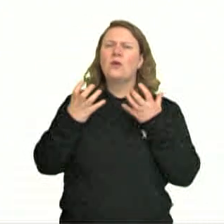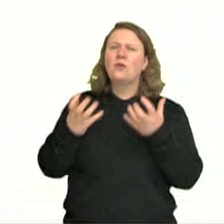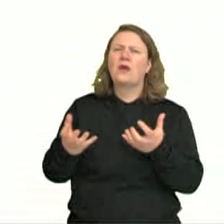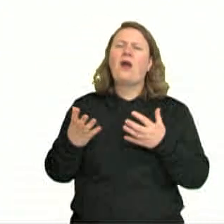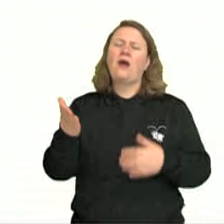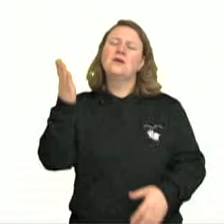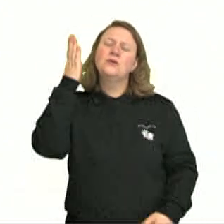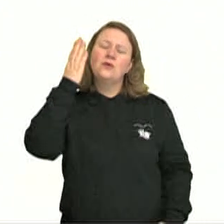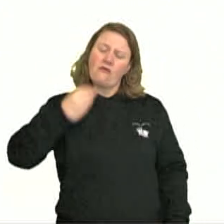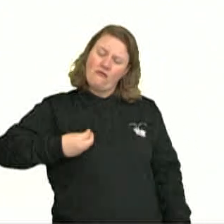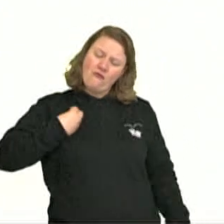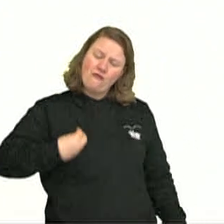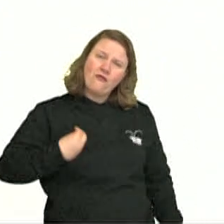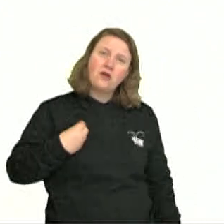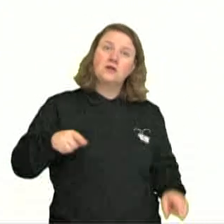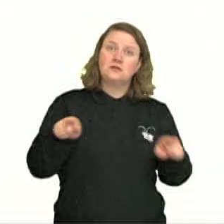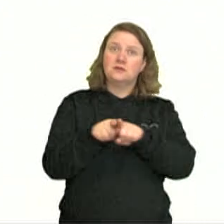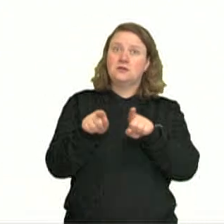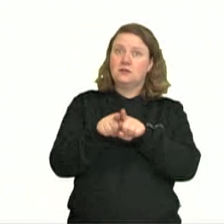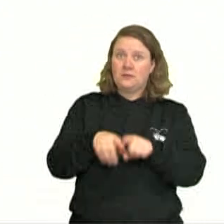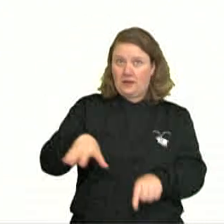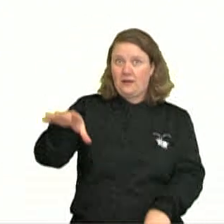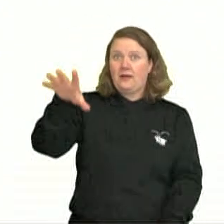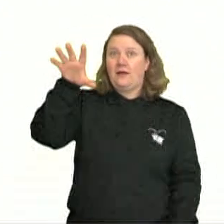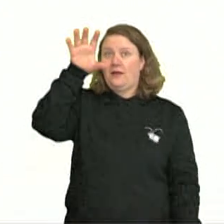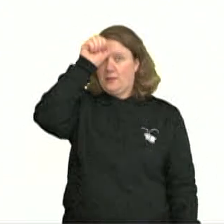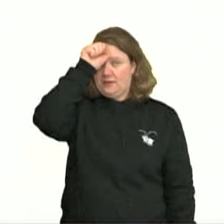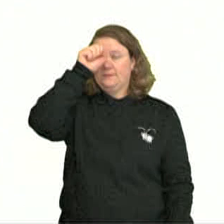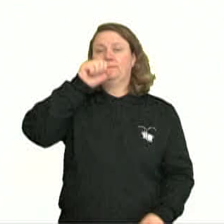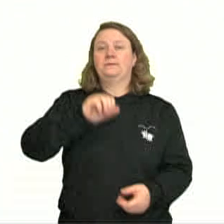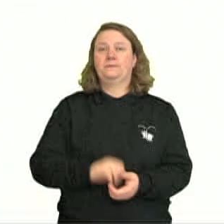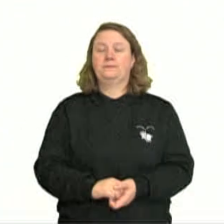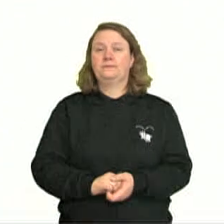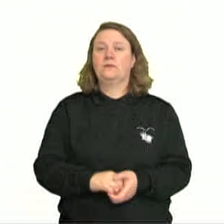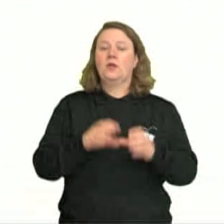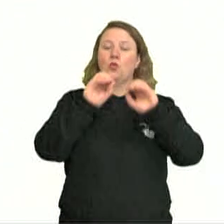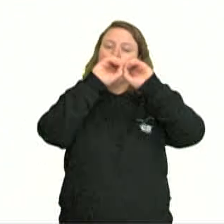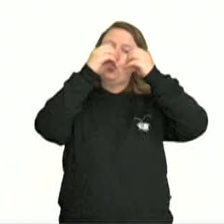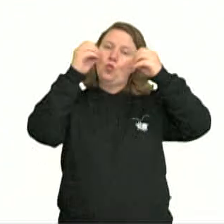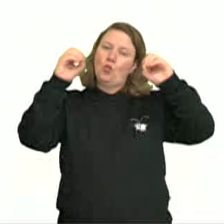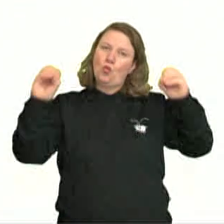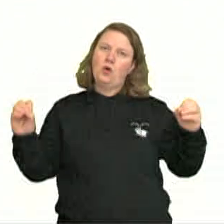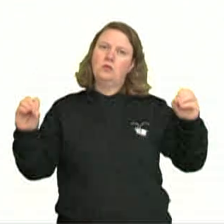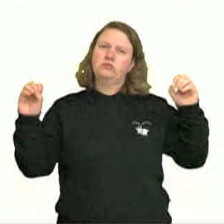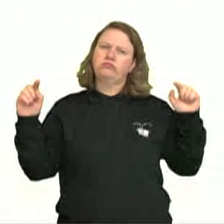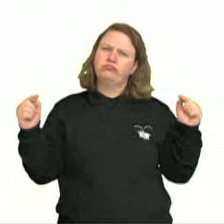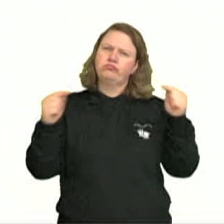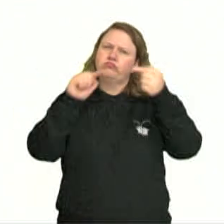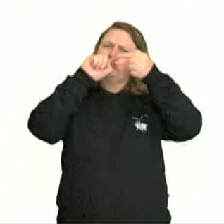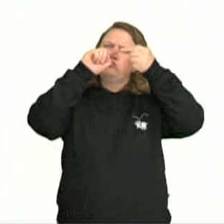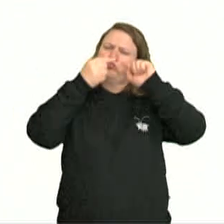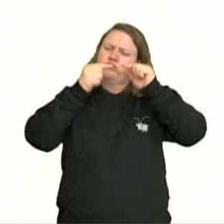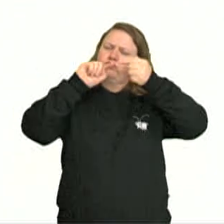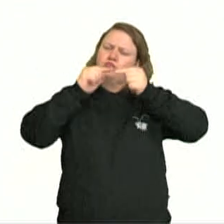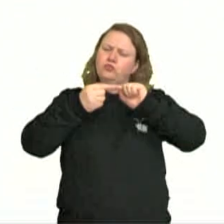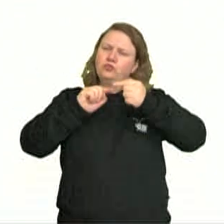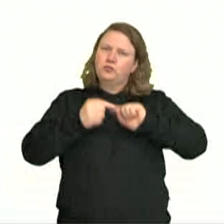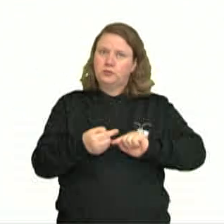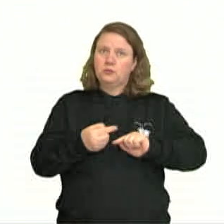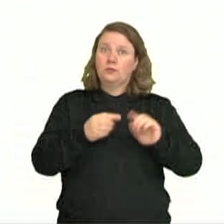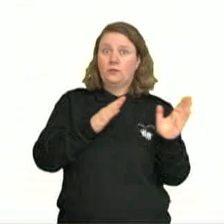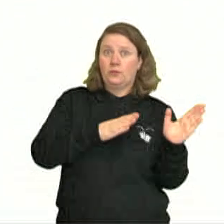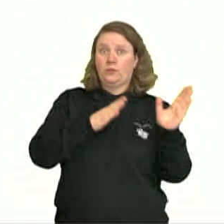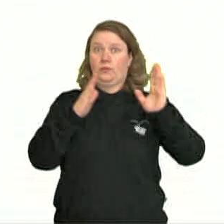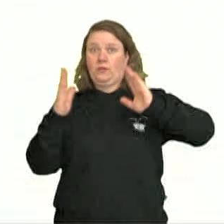saber. A relação é de adição, sendo, portanto, orações coordenadas aditivas, né? É uma sequência,